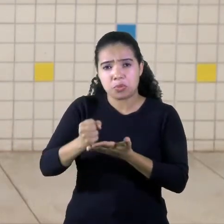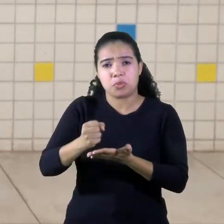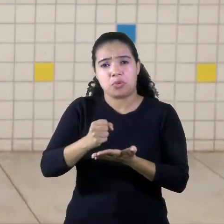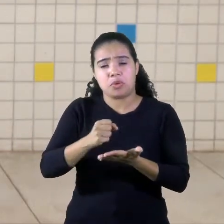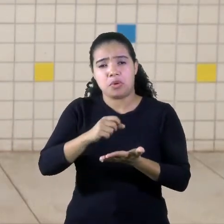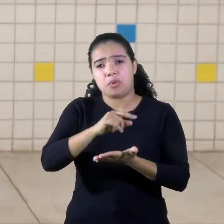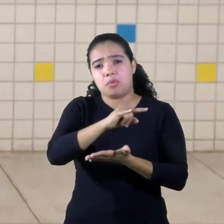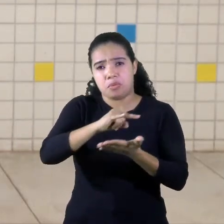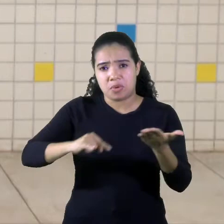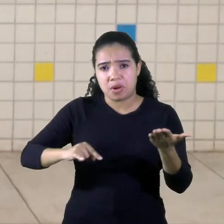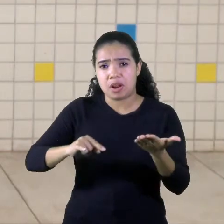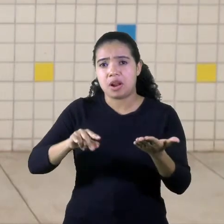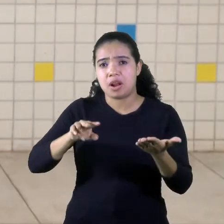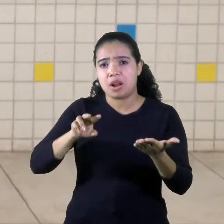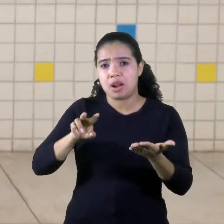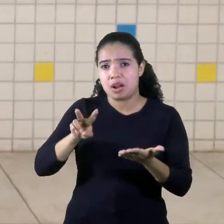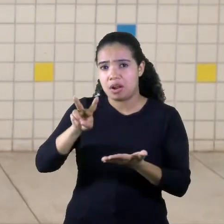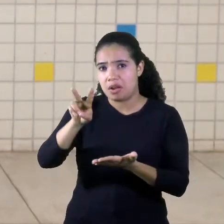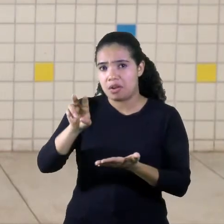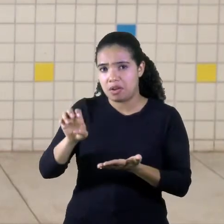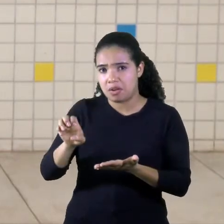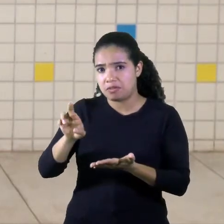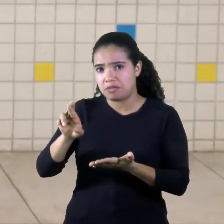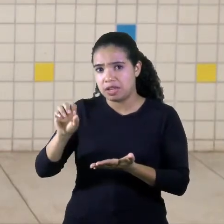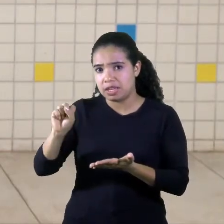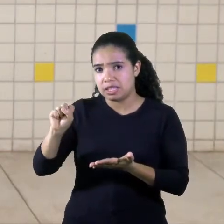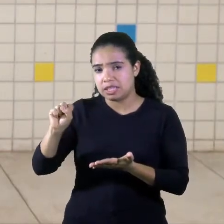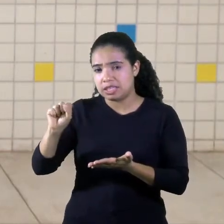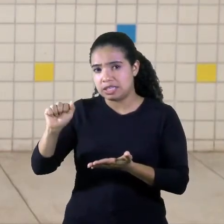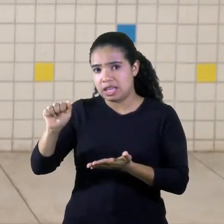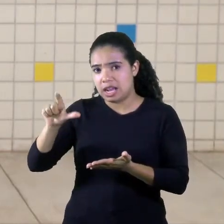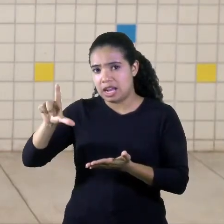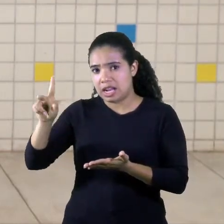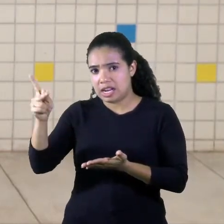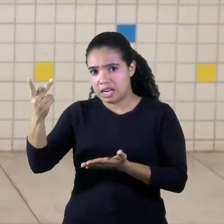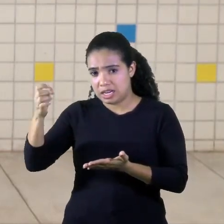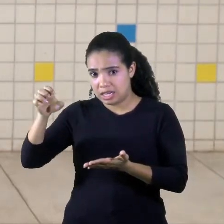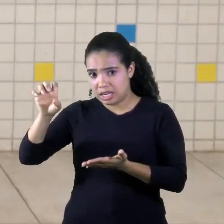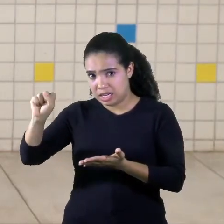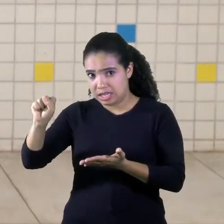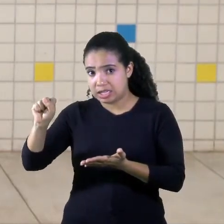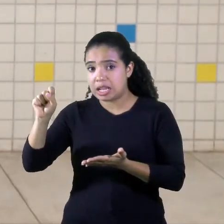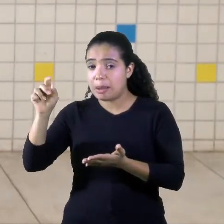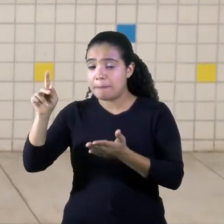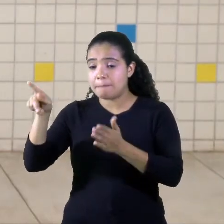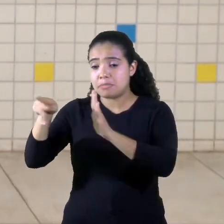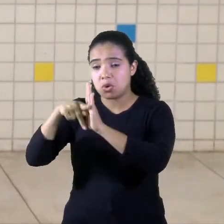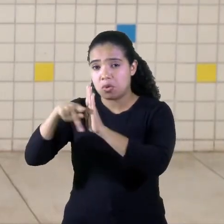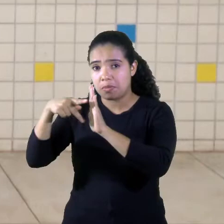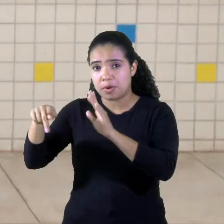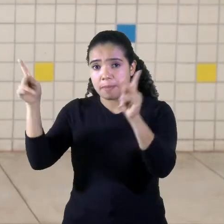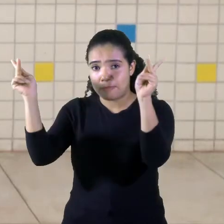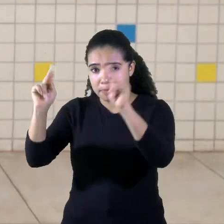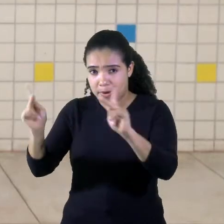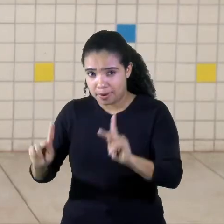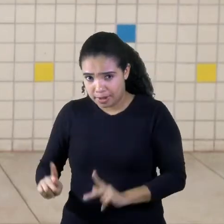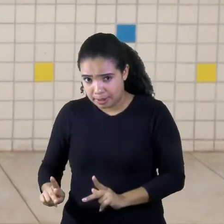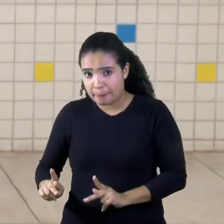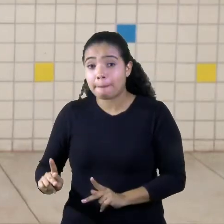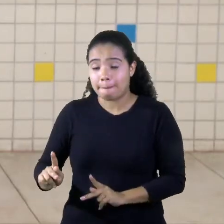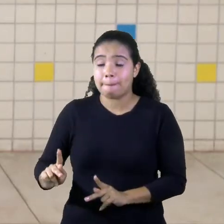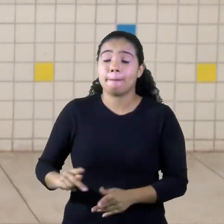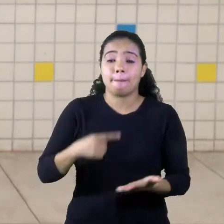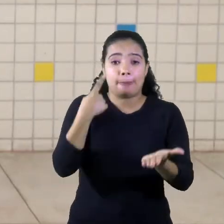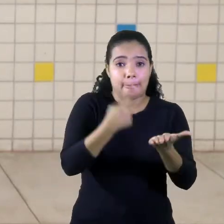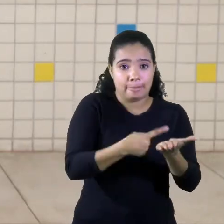Versalhes. Lá naquela aula sobre a Primeira Guerra Mundial, eu falei para vocês que o Tratado de Versalhes foi um acordo